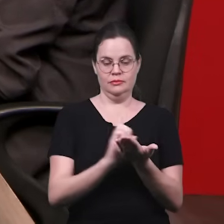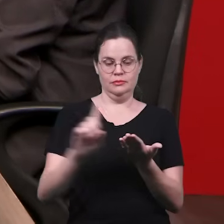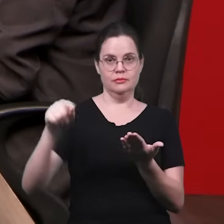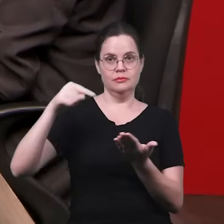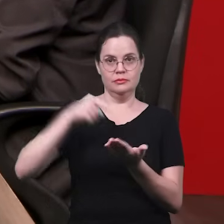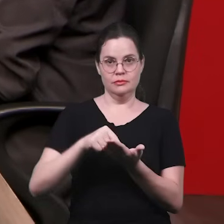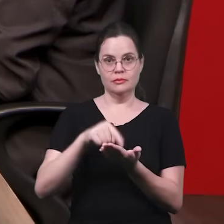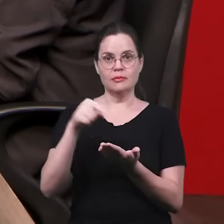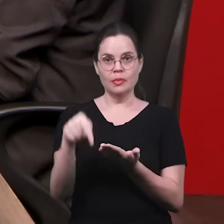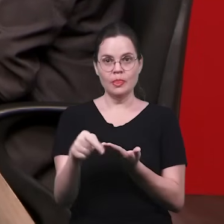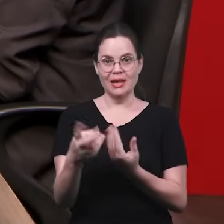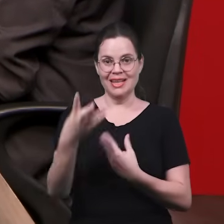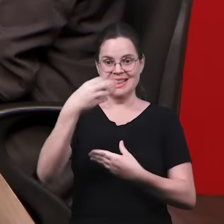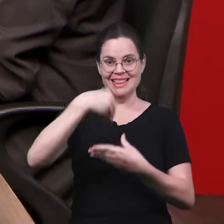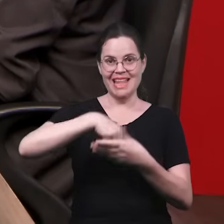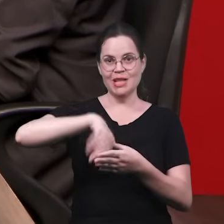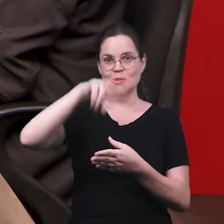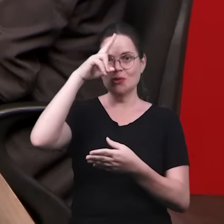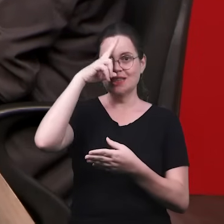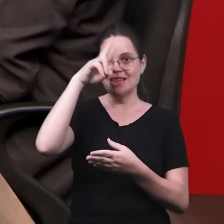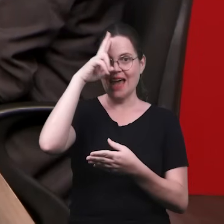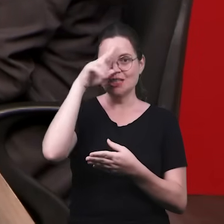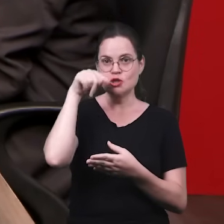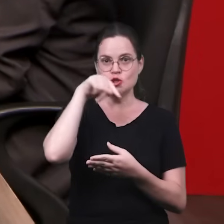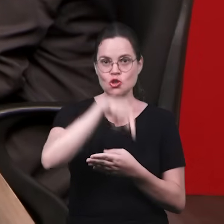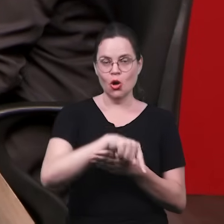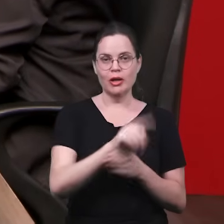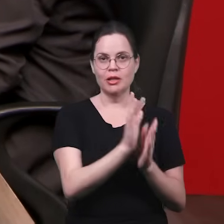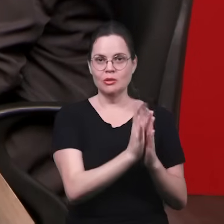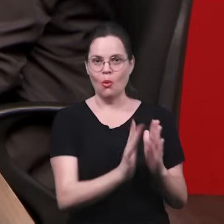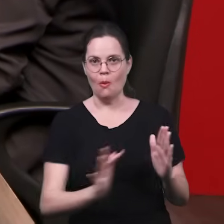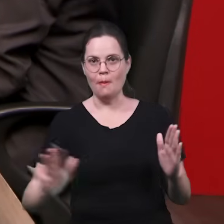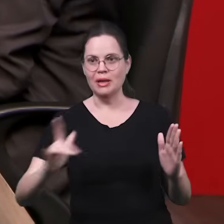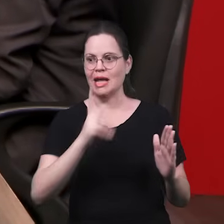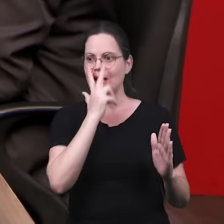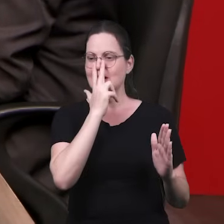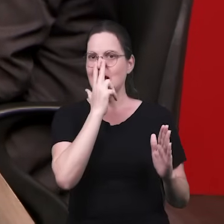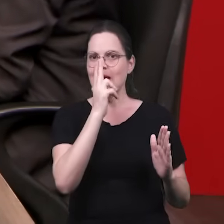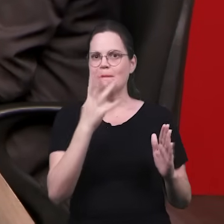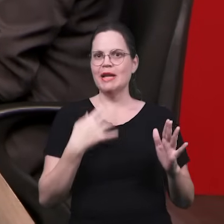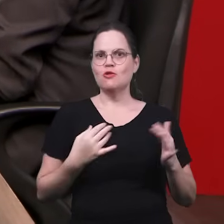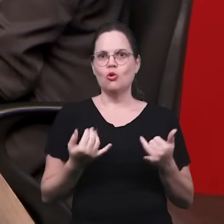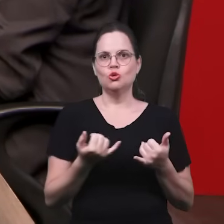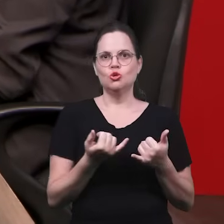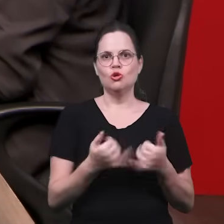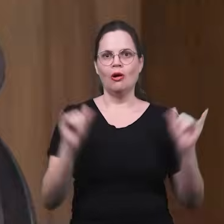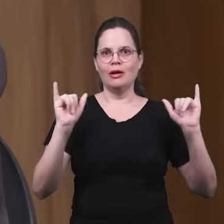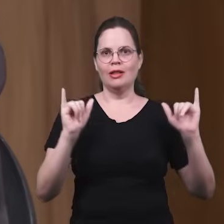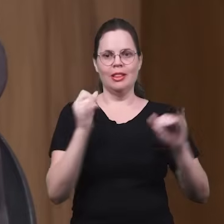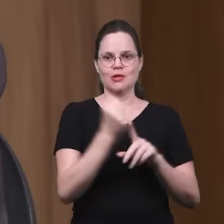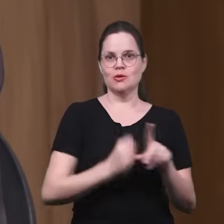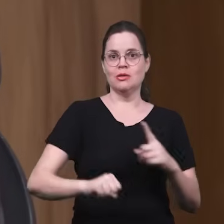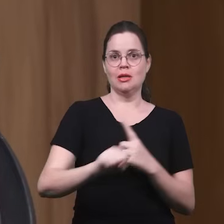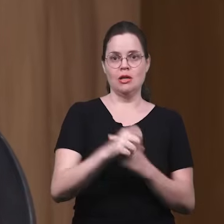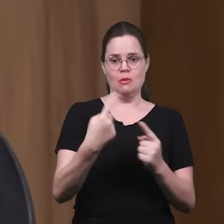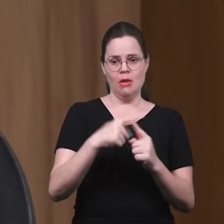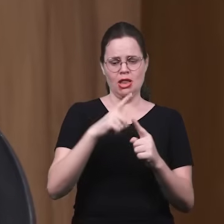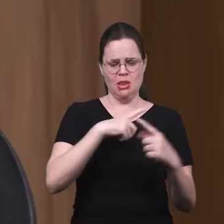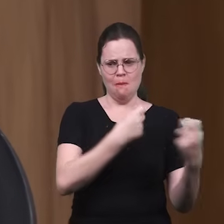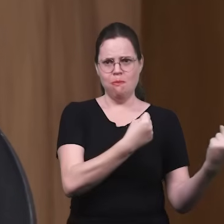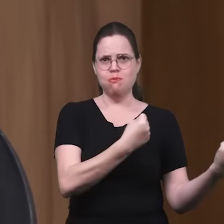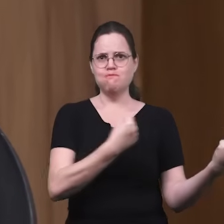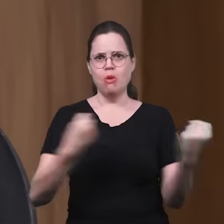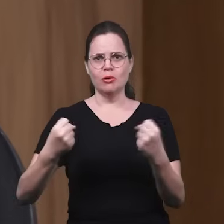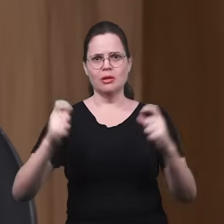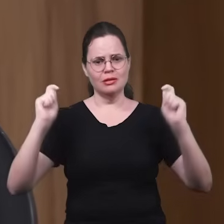explosiva, pois é potencial de energia e força de vida. Que coisa interessante, né? A palavra é algo